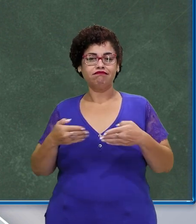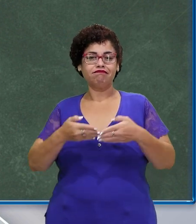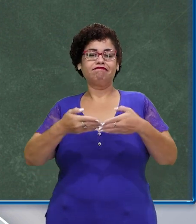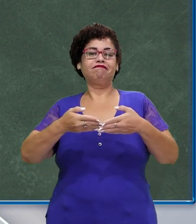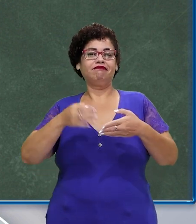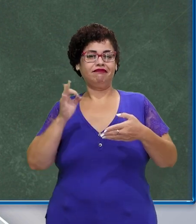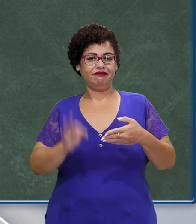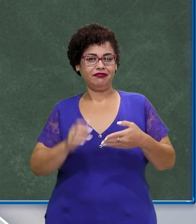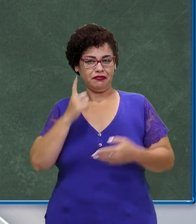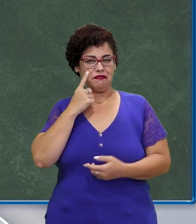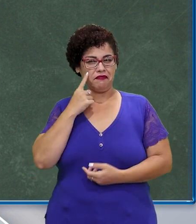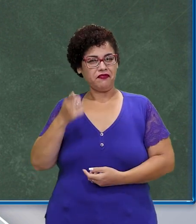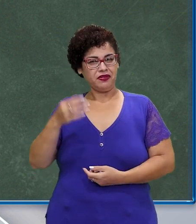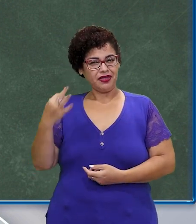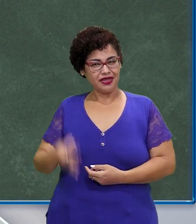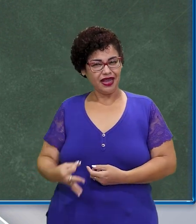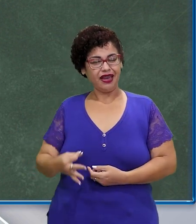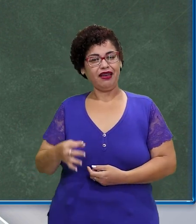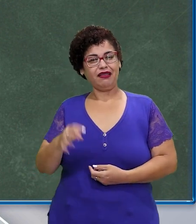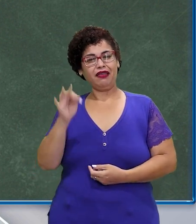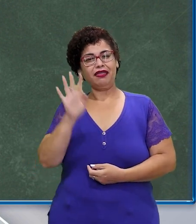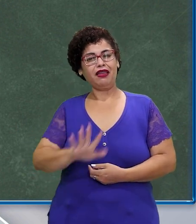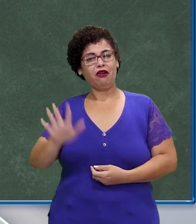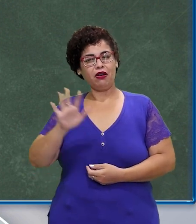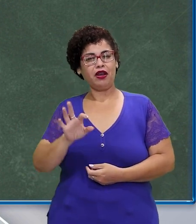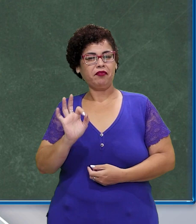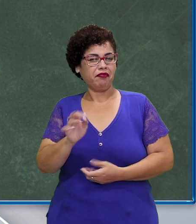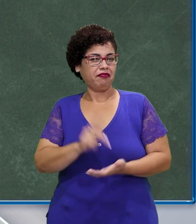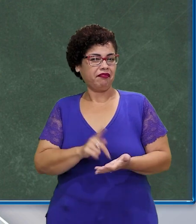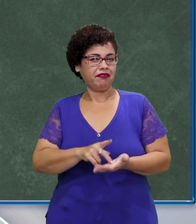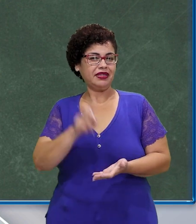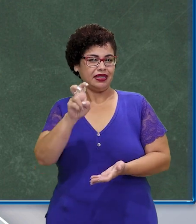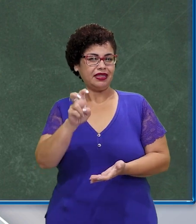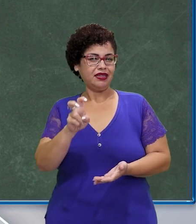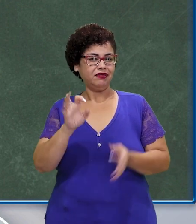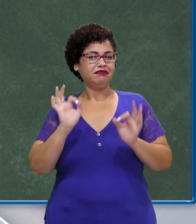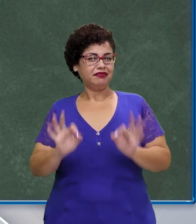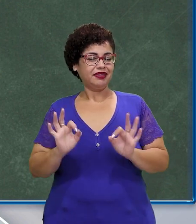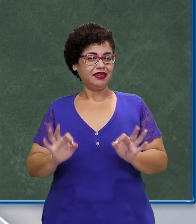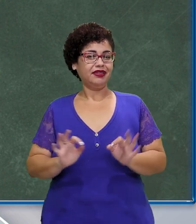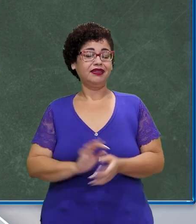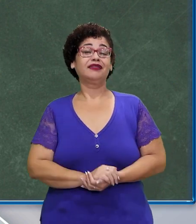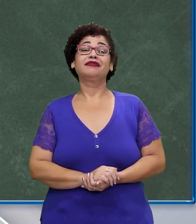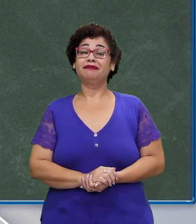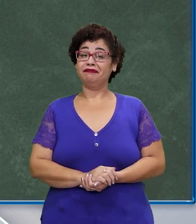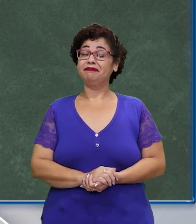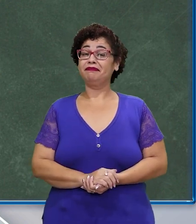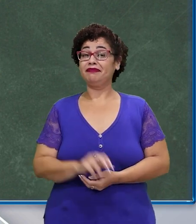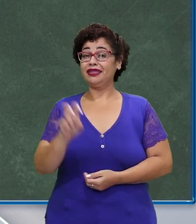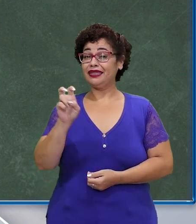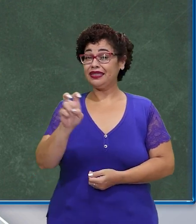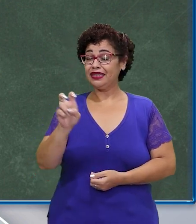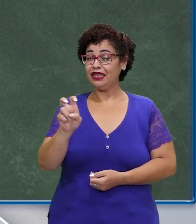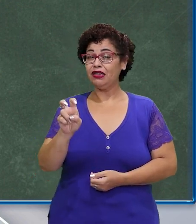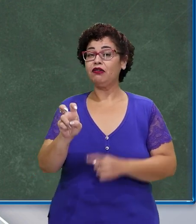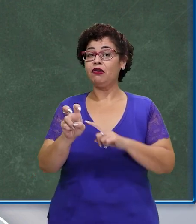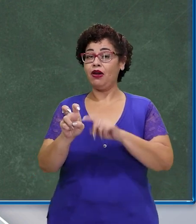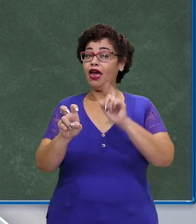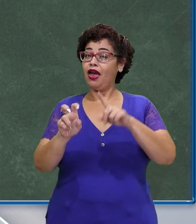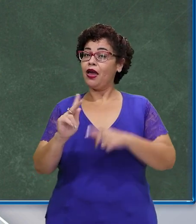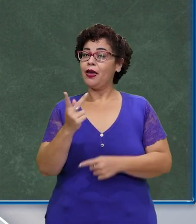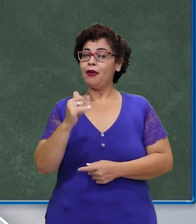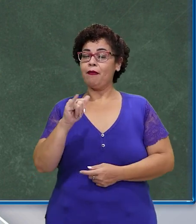ver usando o Teorema de Pitágoras para ver se dá 5 mesmo? Ó, o 5 é a